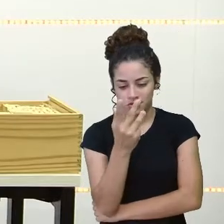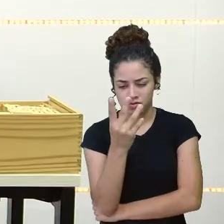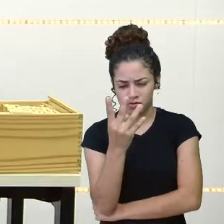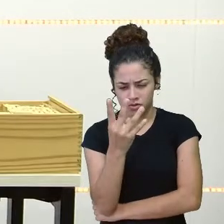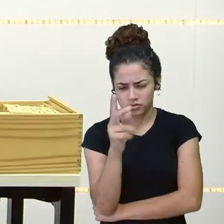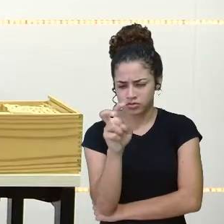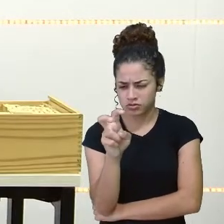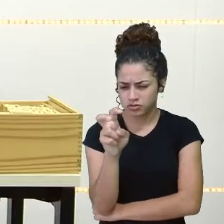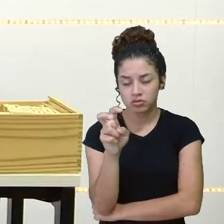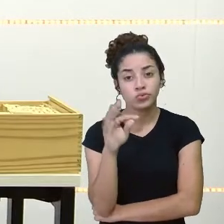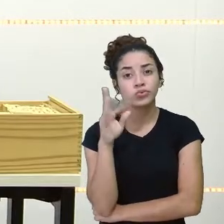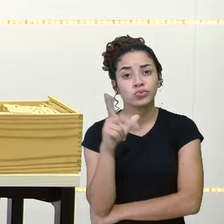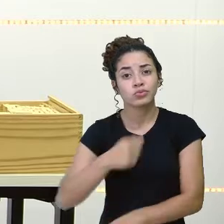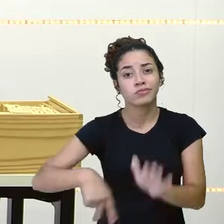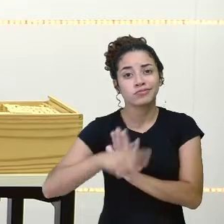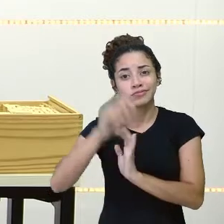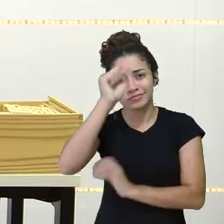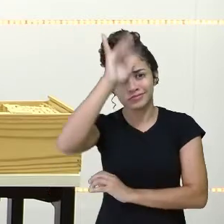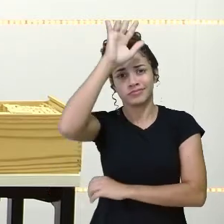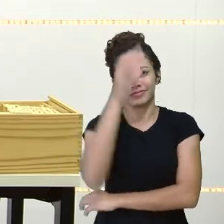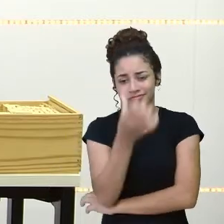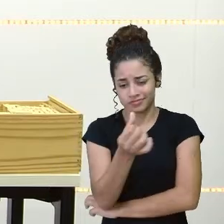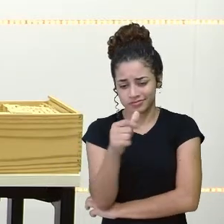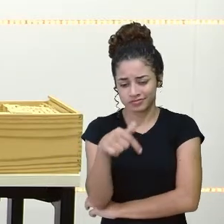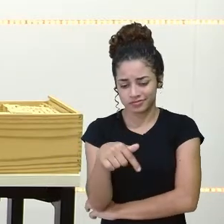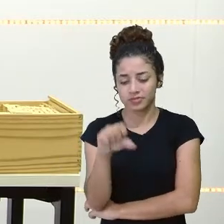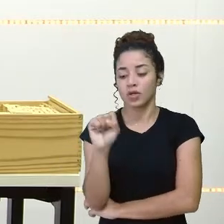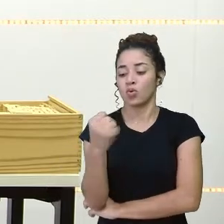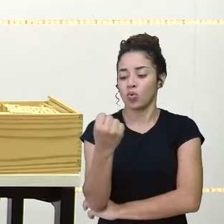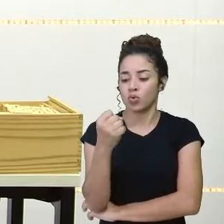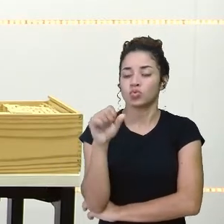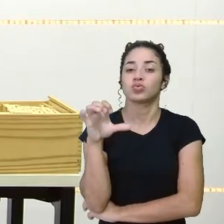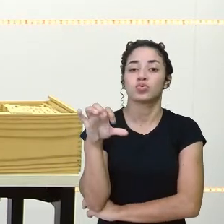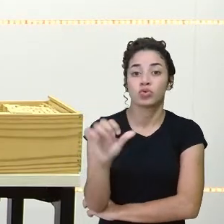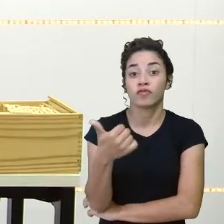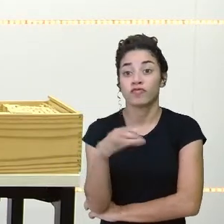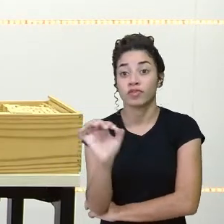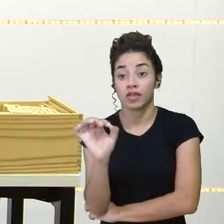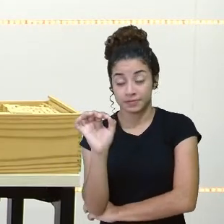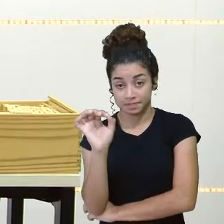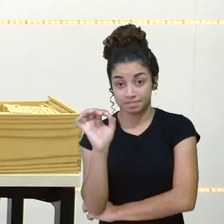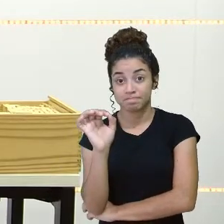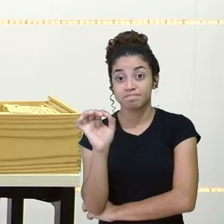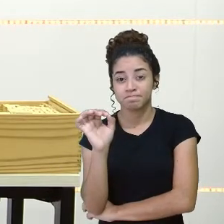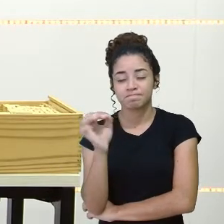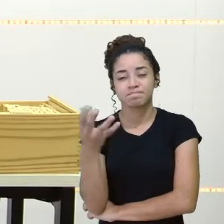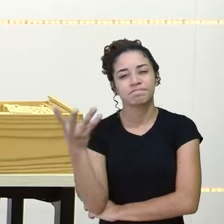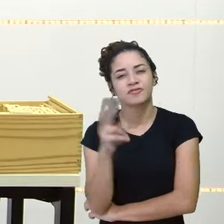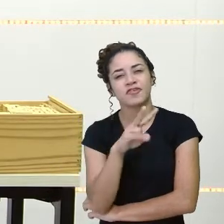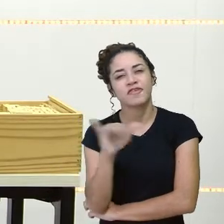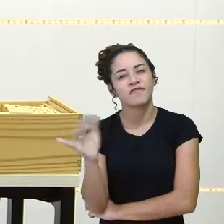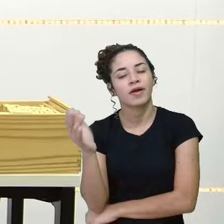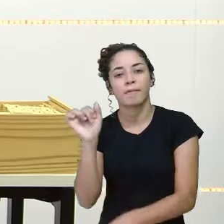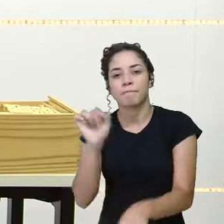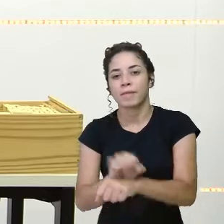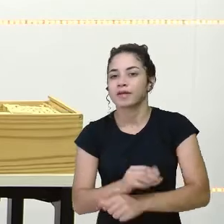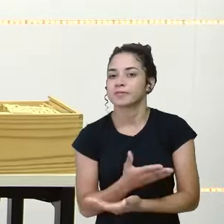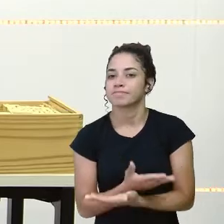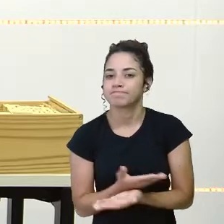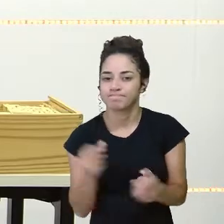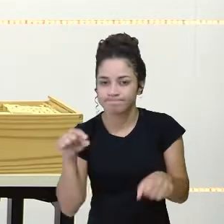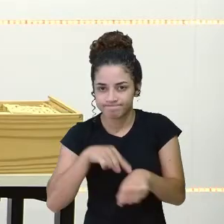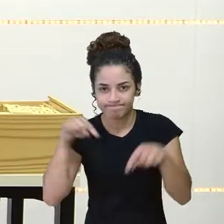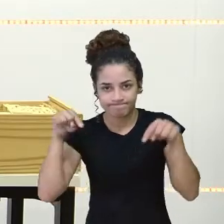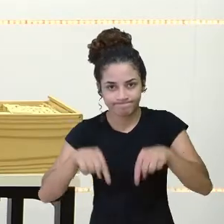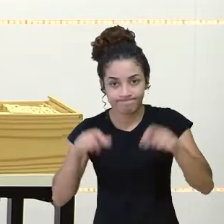4, o 5, tudo em romanos. O 6, o 7, o 8, o 9 e o 10. E a gente vai parar por aqui na nossa